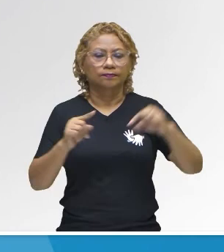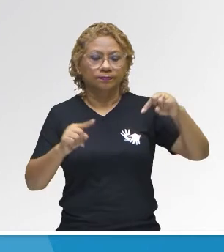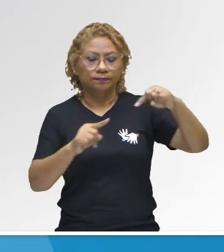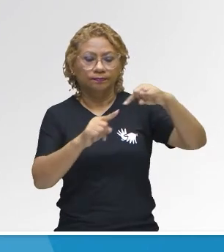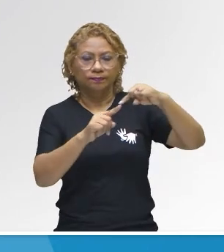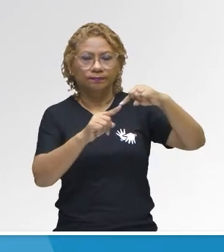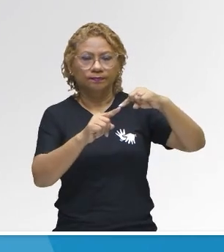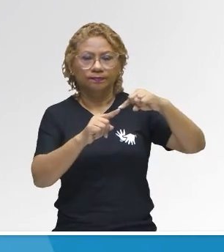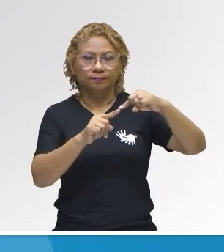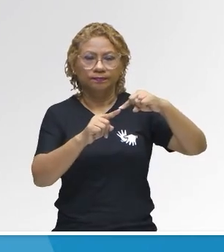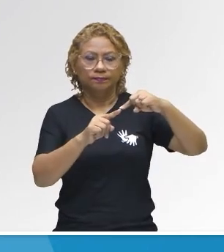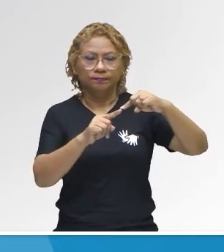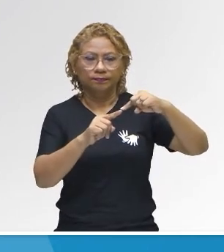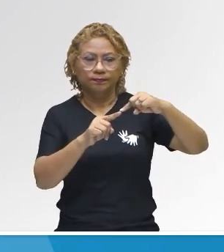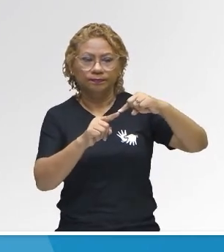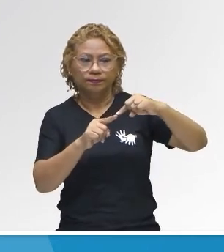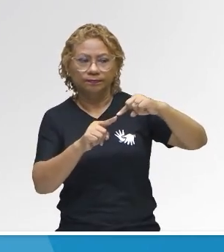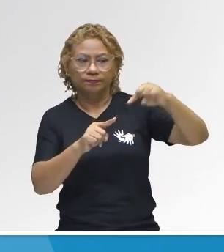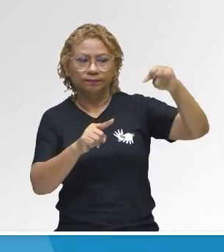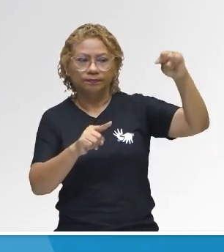O prolongamento,